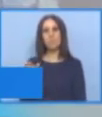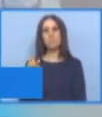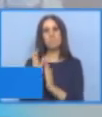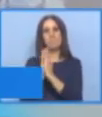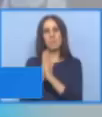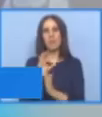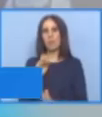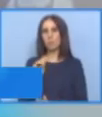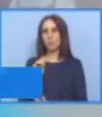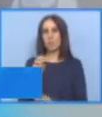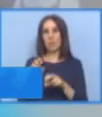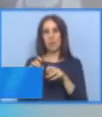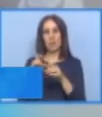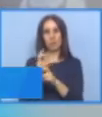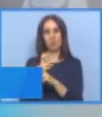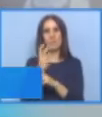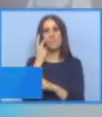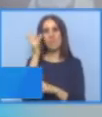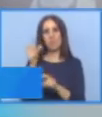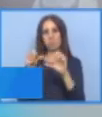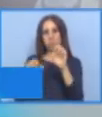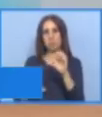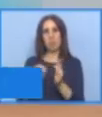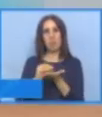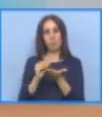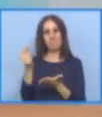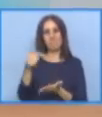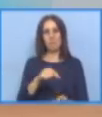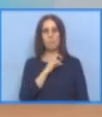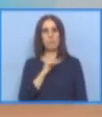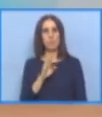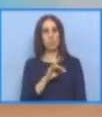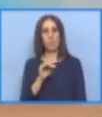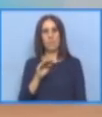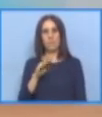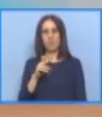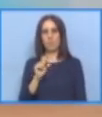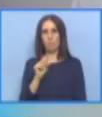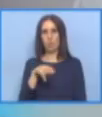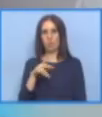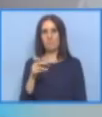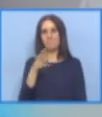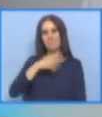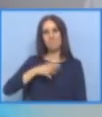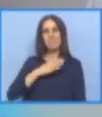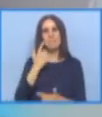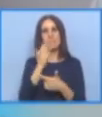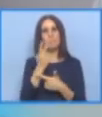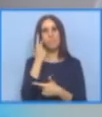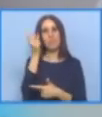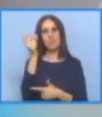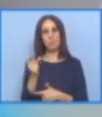Áustria. Está connosco o seu autor, o padre João Vergamota, com quem vamos aprofundar o exemplo de vida